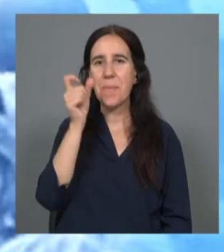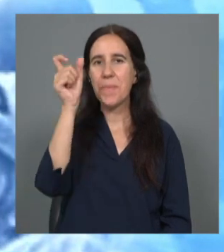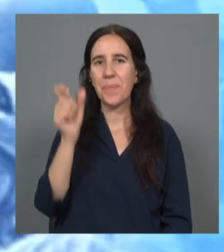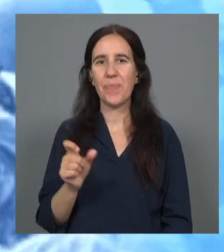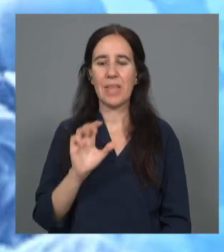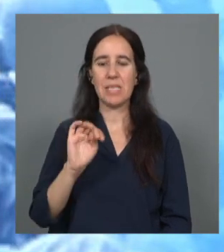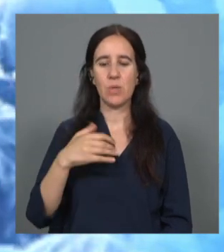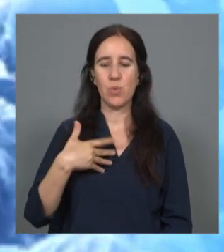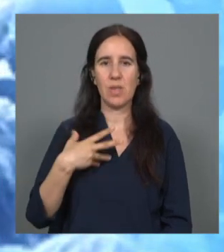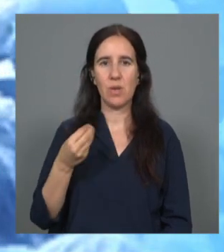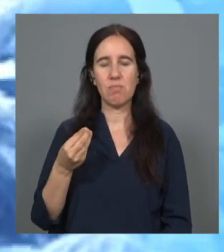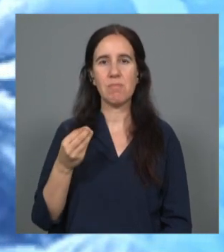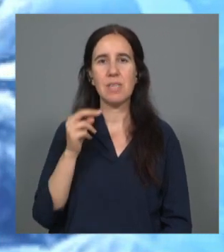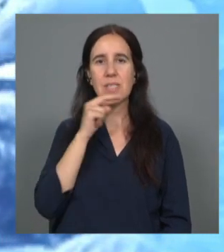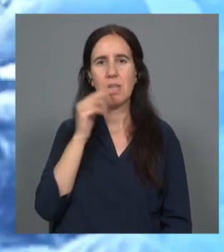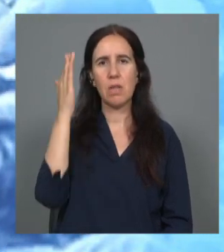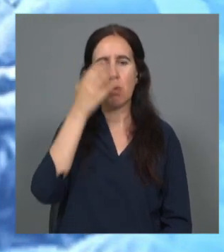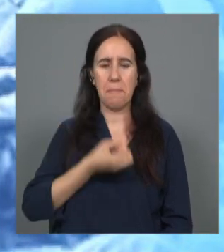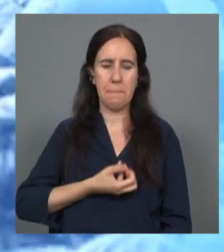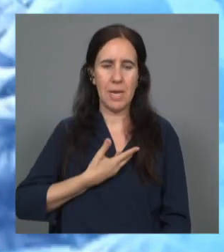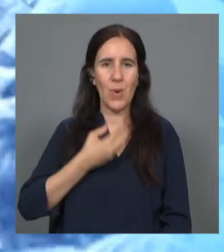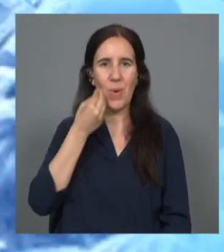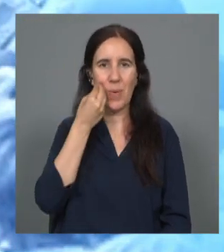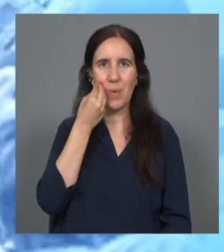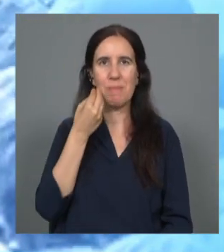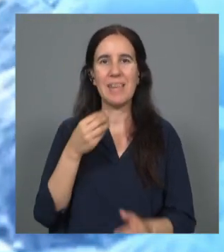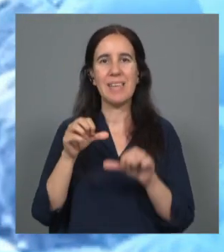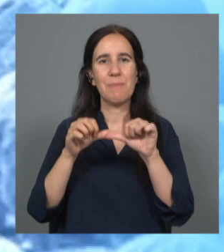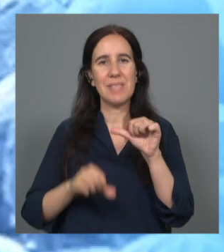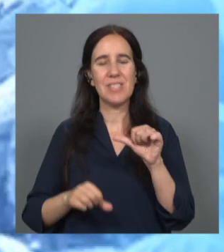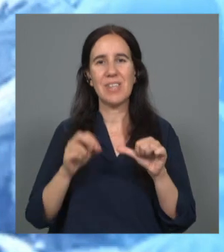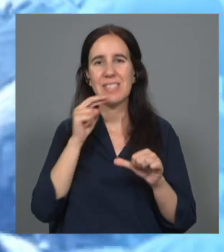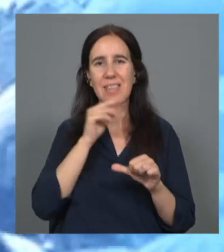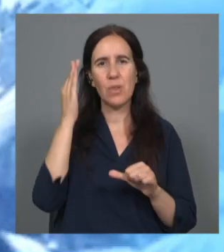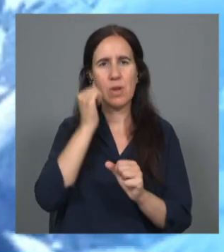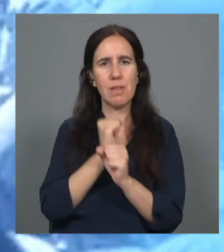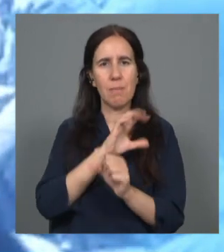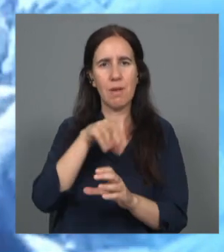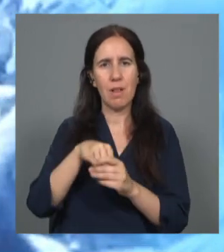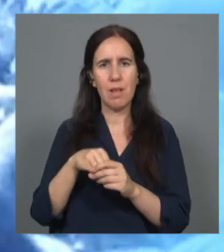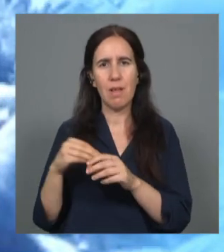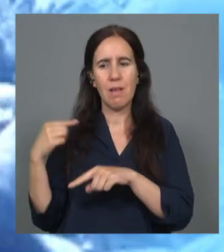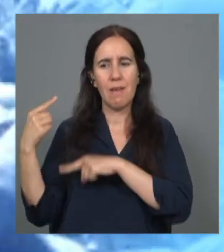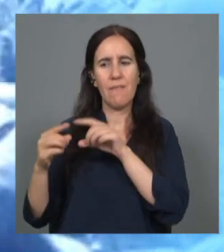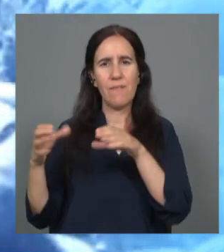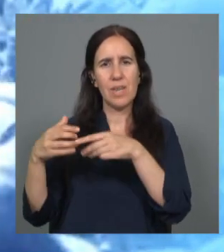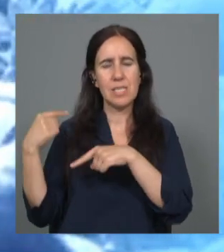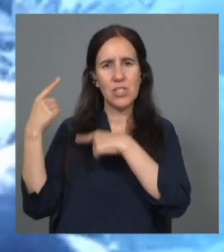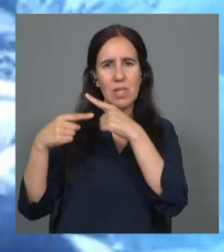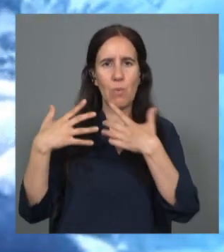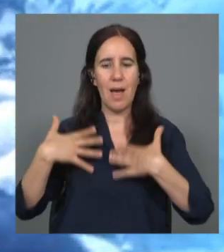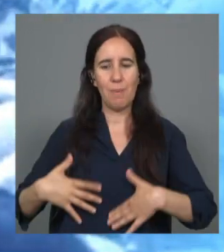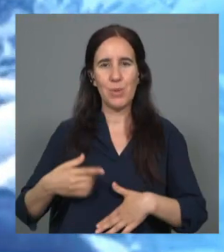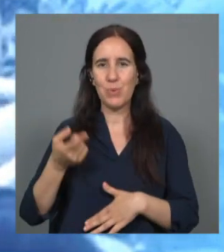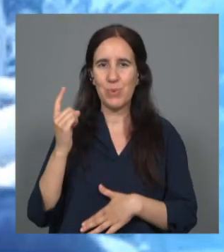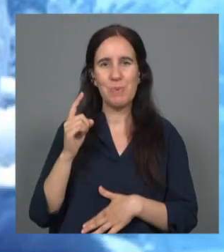apaixonou por Santo António? Trabalha neste mensageiro de Santo António. Não é franciscano de hábito, mas de